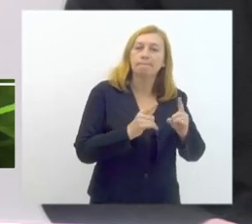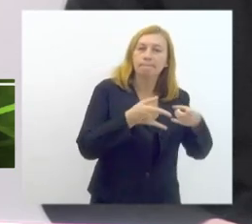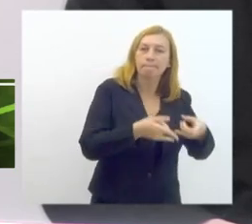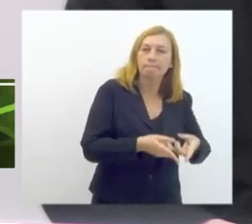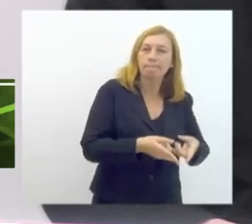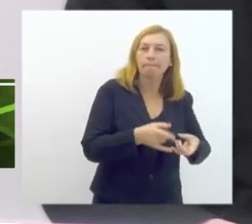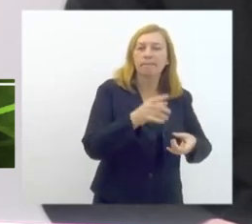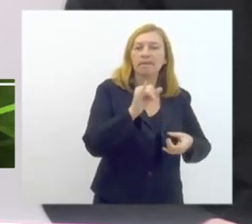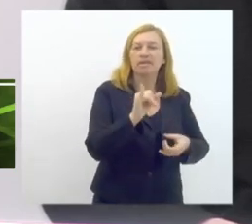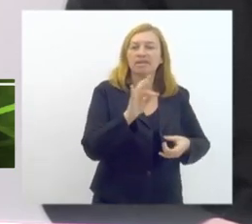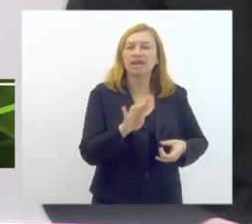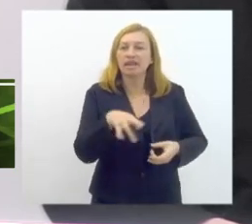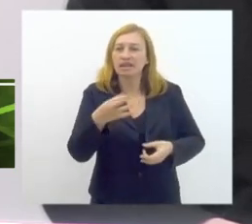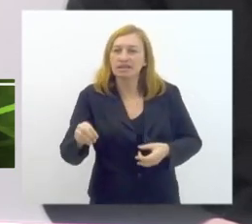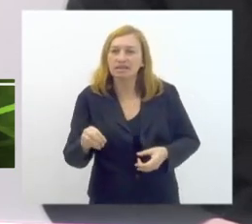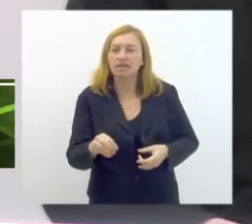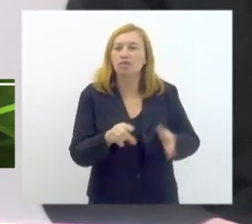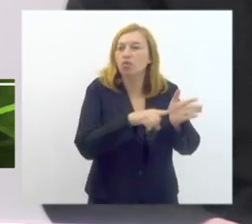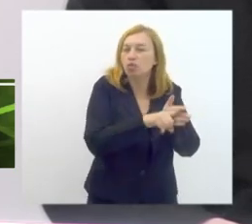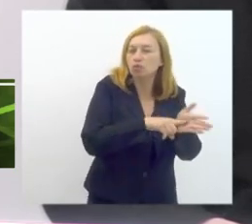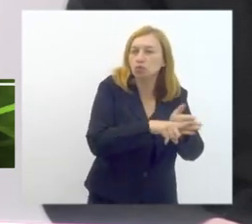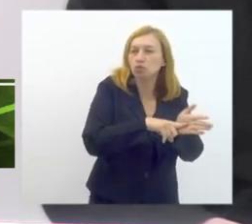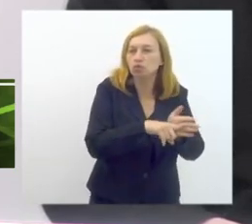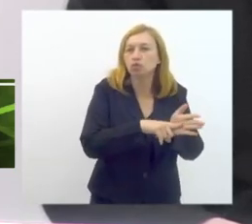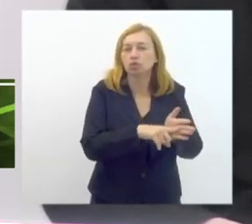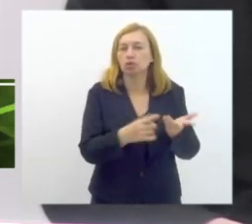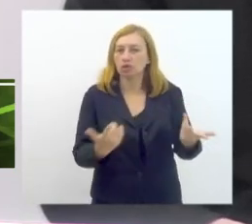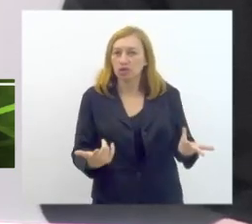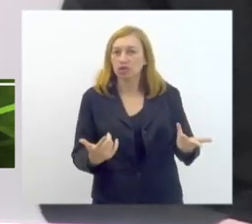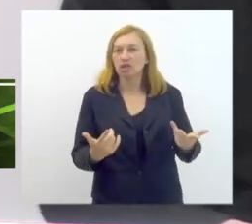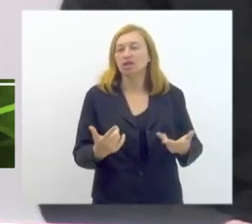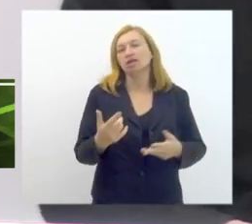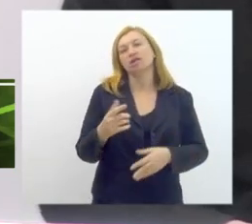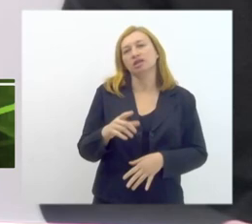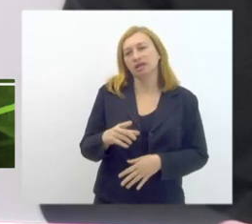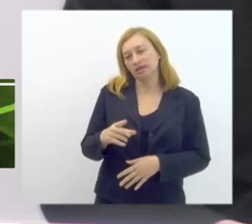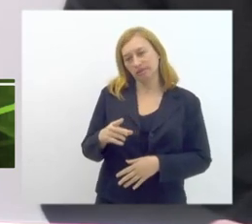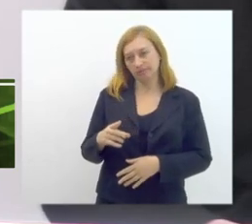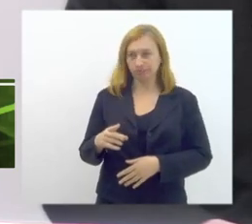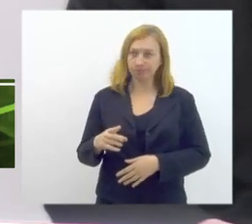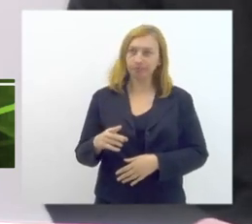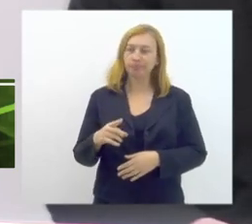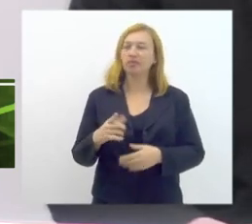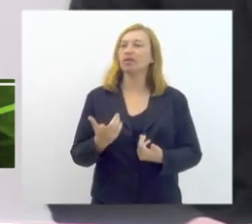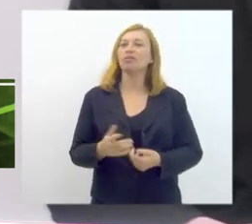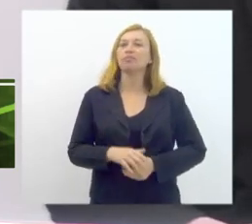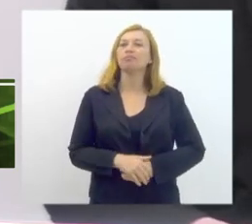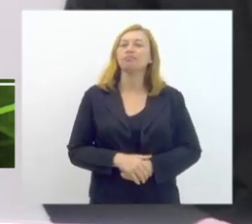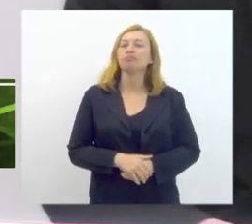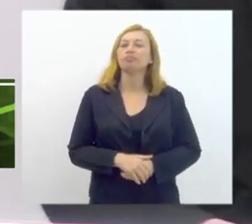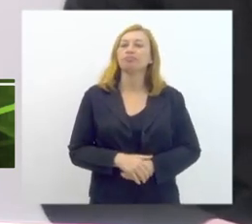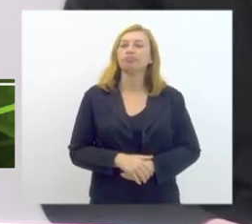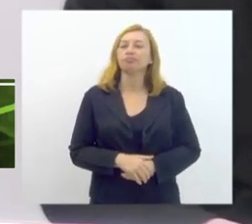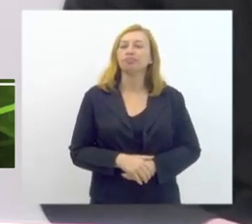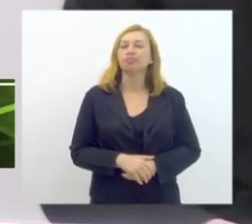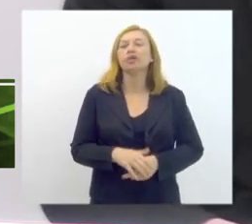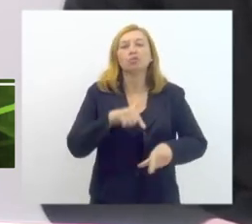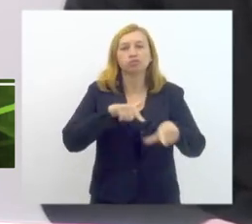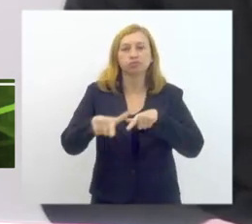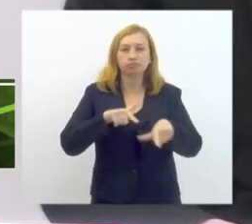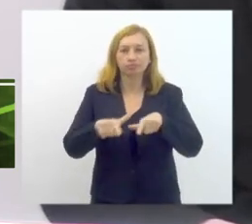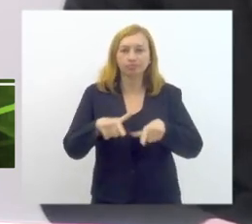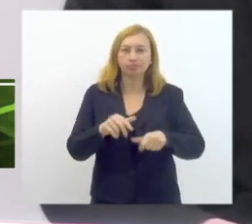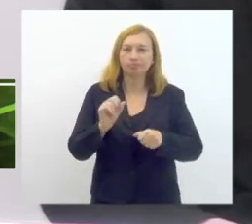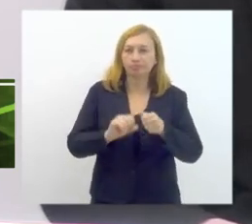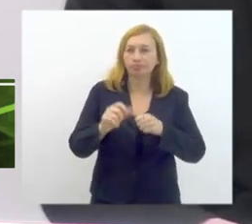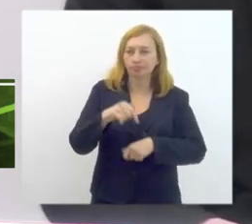de consultas, de exames, diagnósticos, que a vontade final e o trabalho que nós estamos